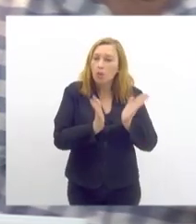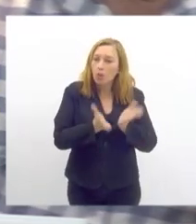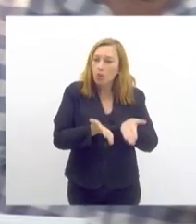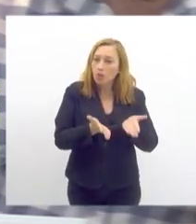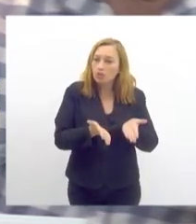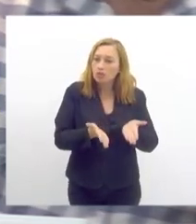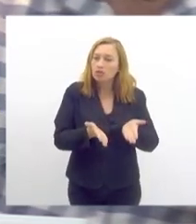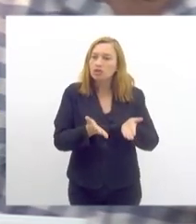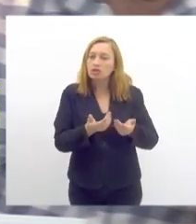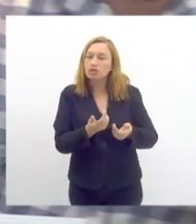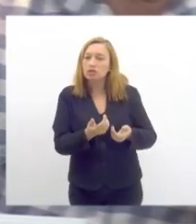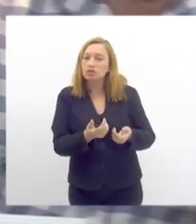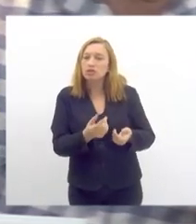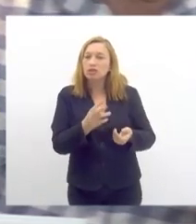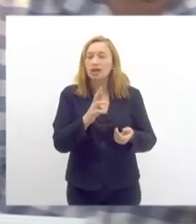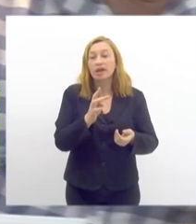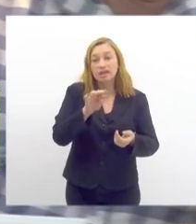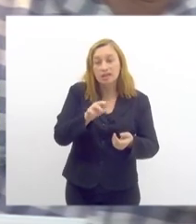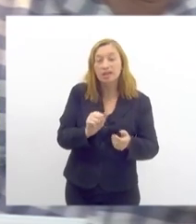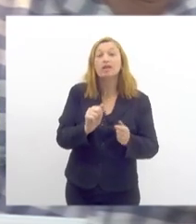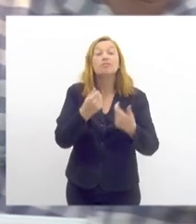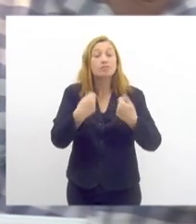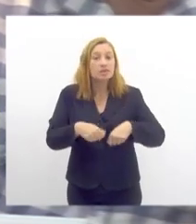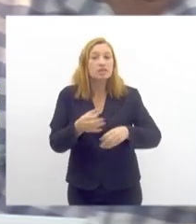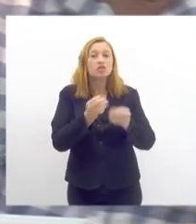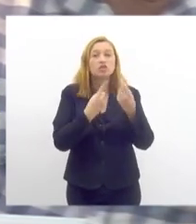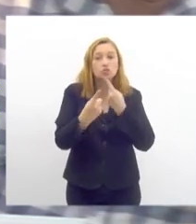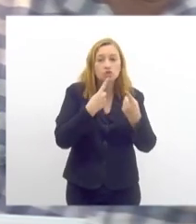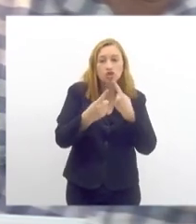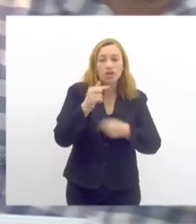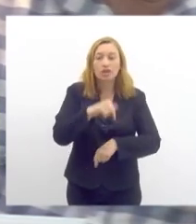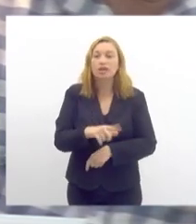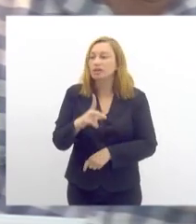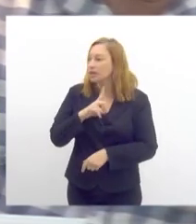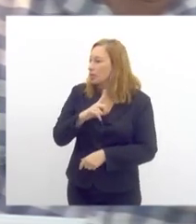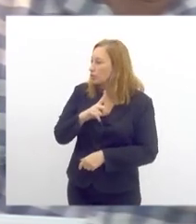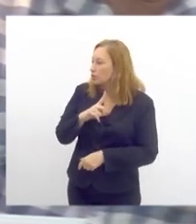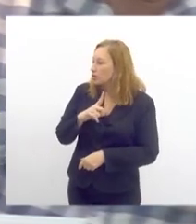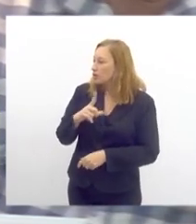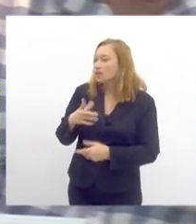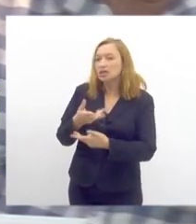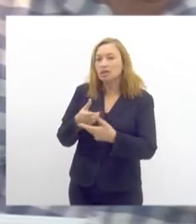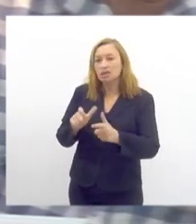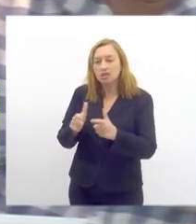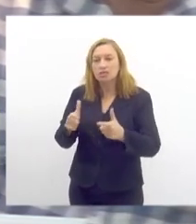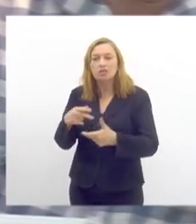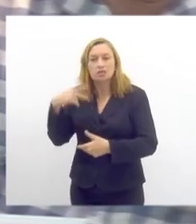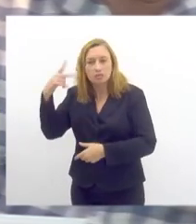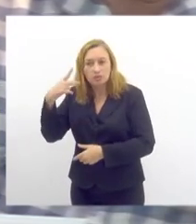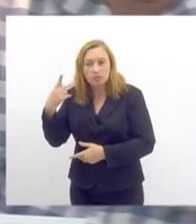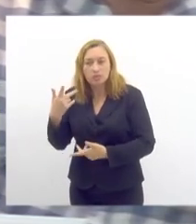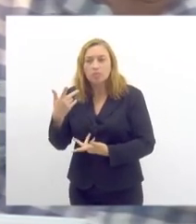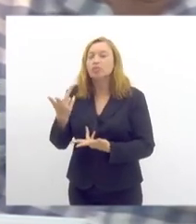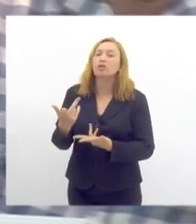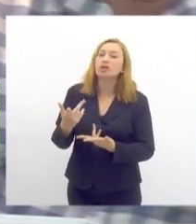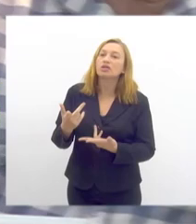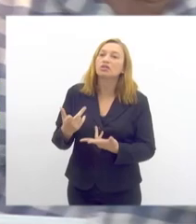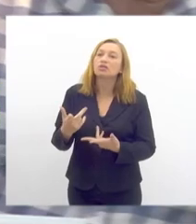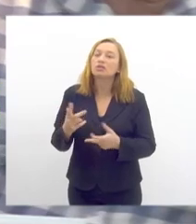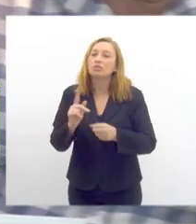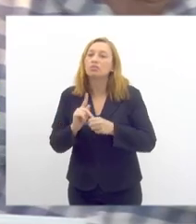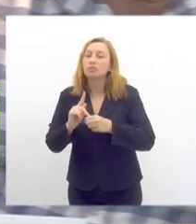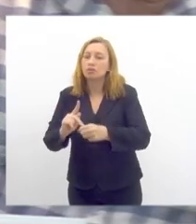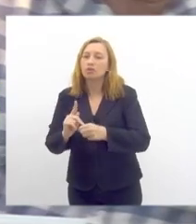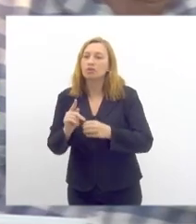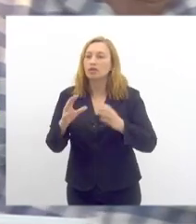da receita e há uma questão que precisa ser debatida, e aqui nós temos aqui grandes parlamentares e grandes procuradores na Casa Civil, no